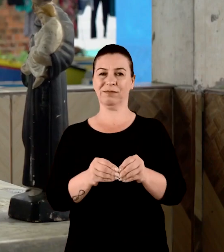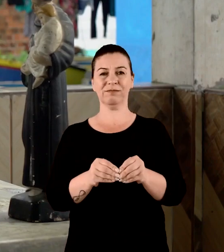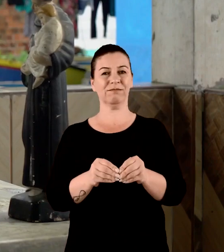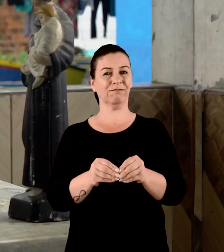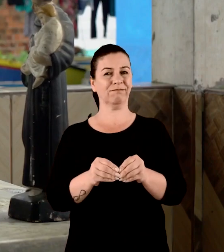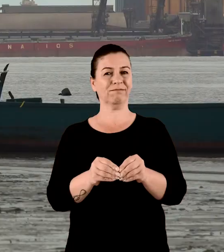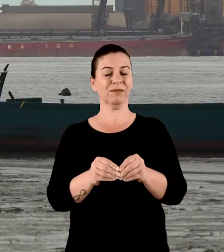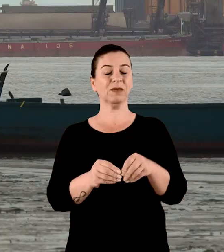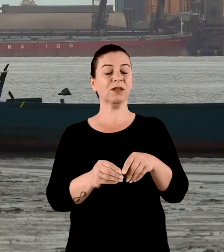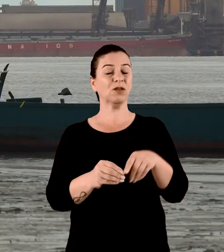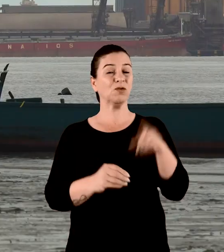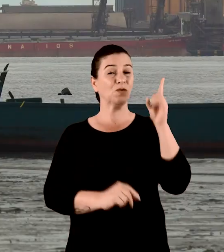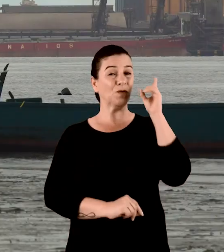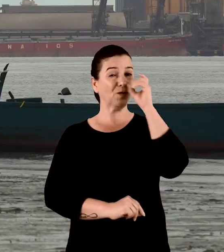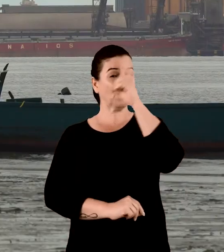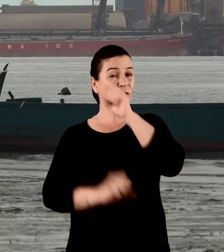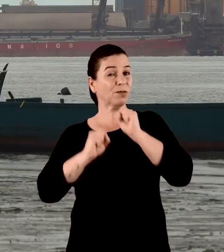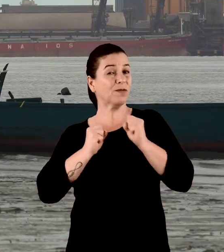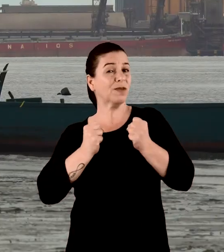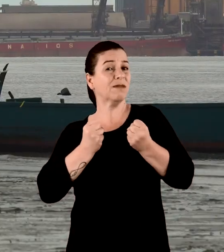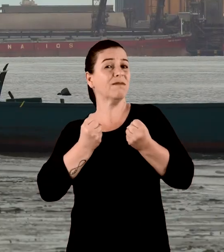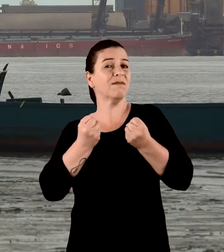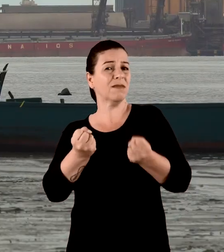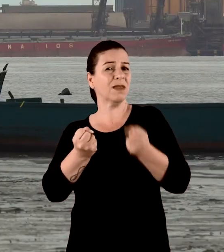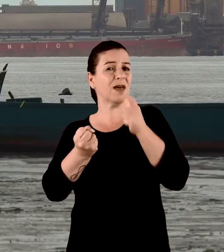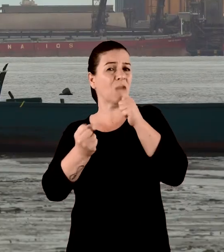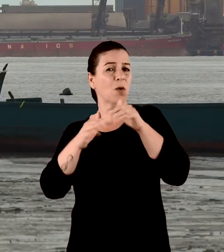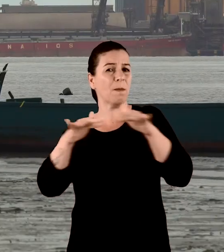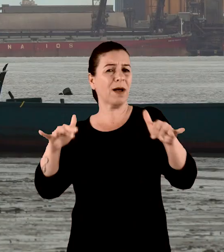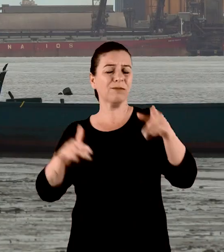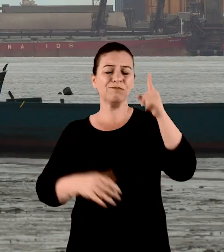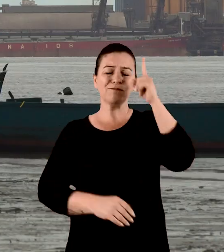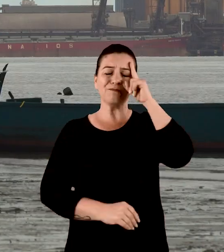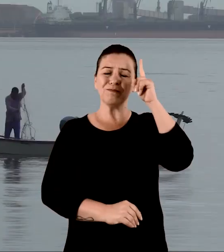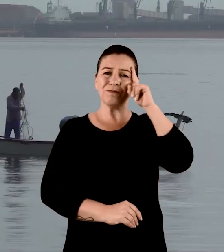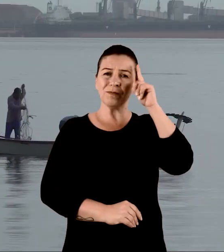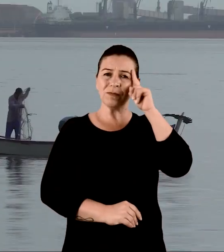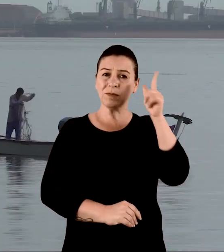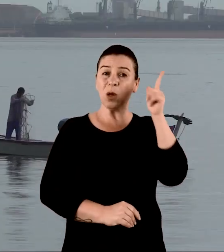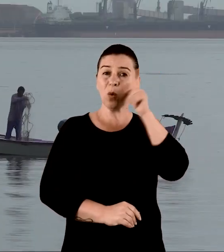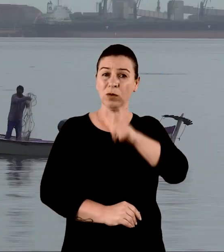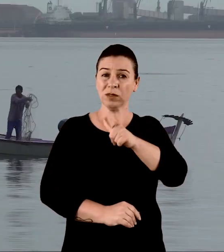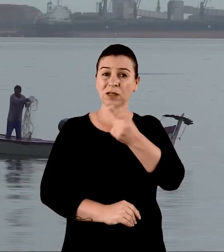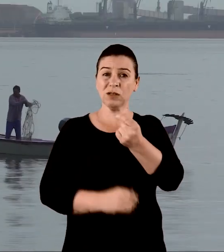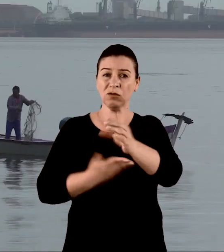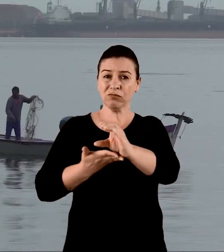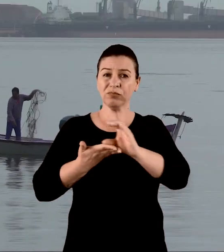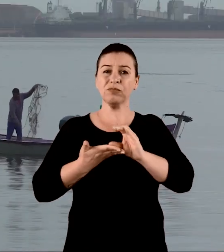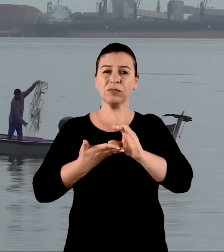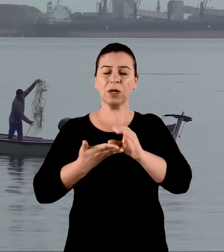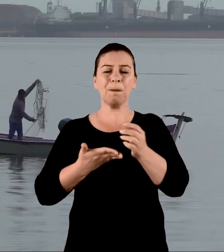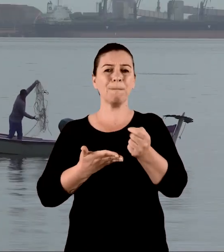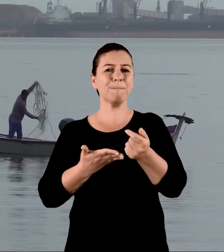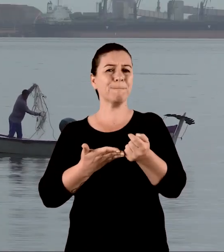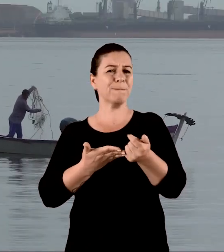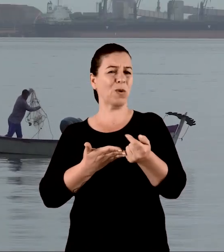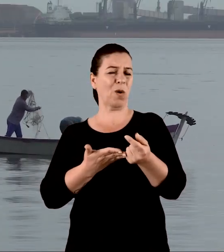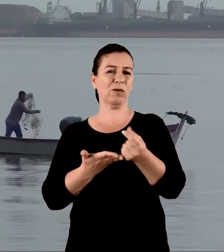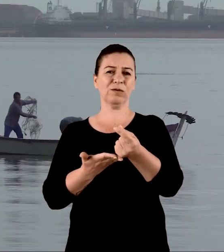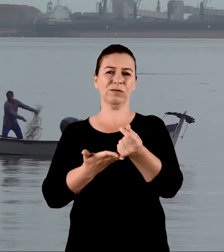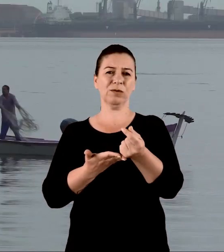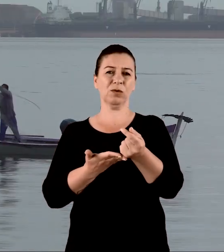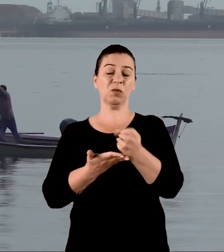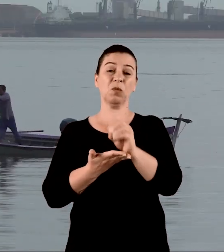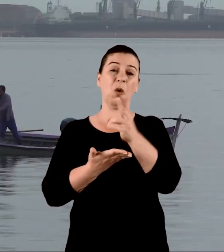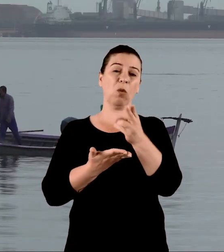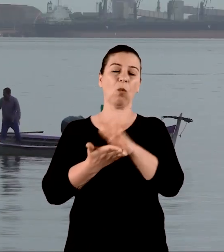total. A dureza de enfrentar o mar todos os dias para tirar o pão para a família. Os poucos recursos